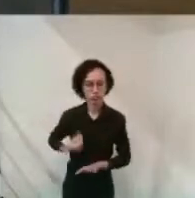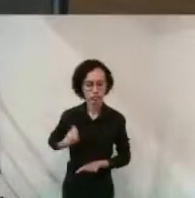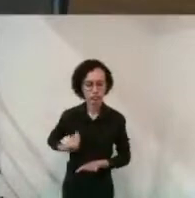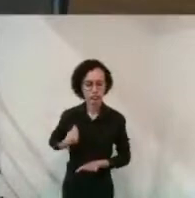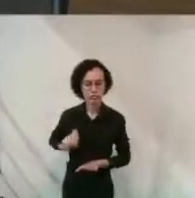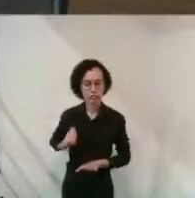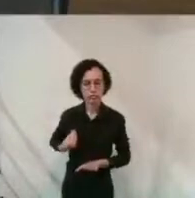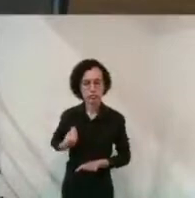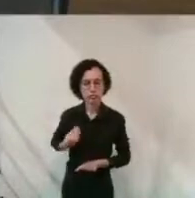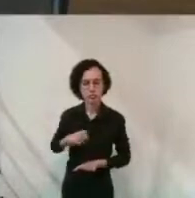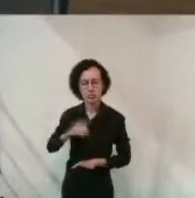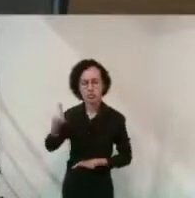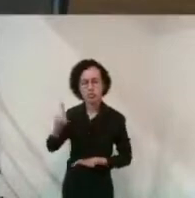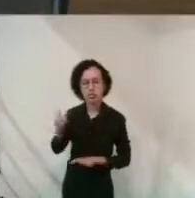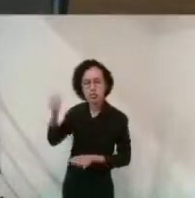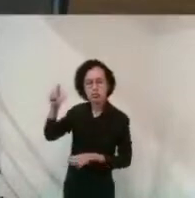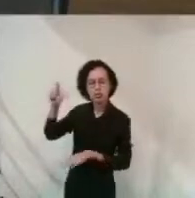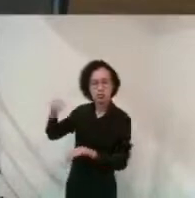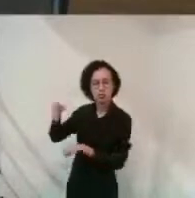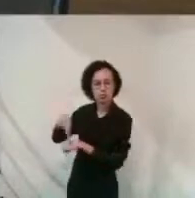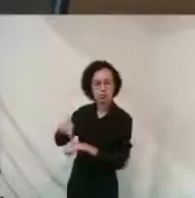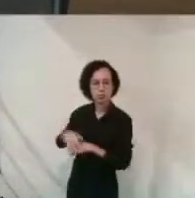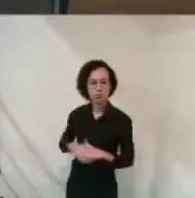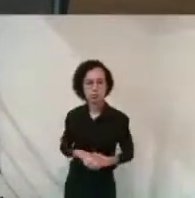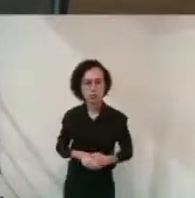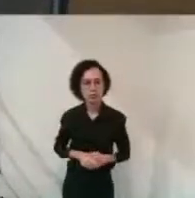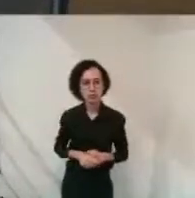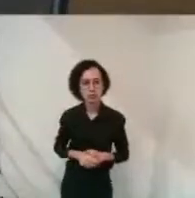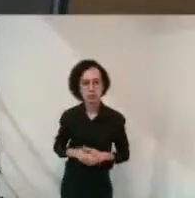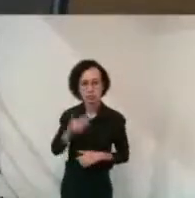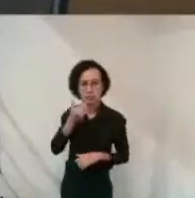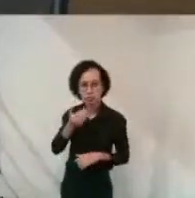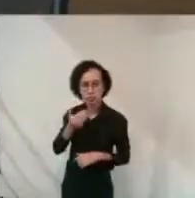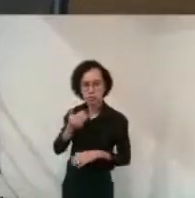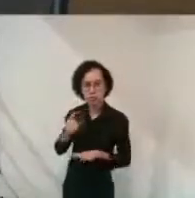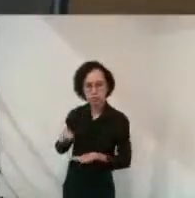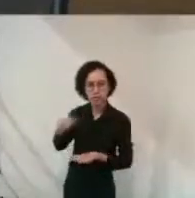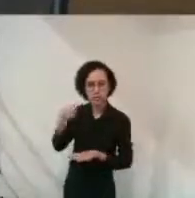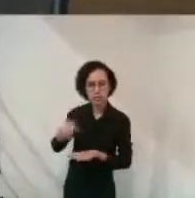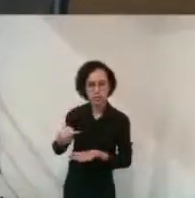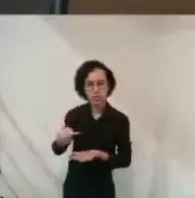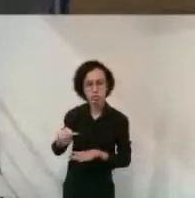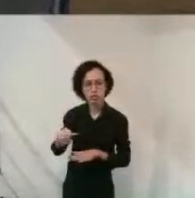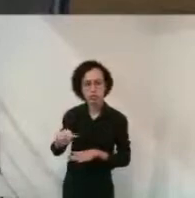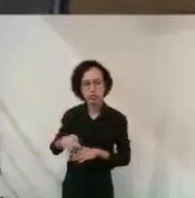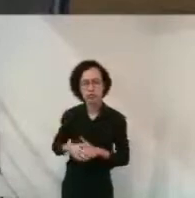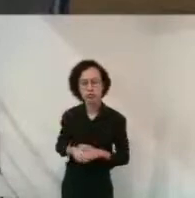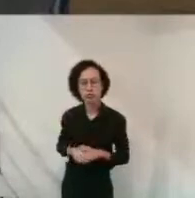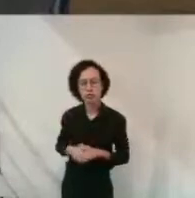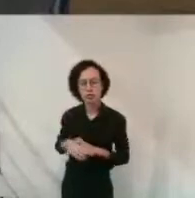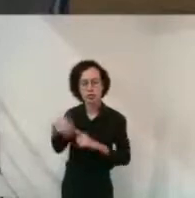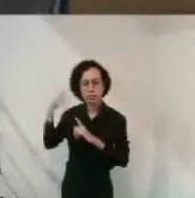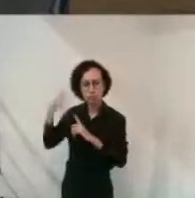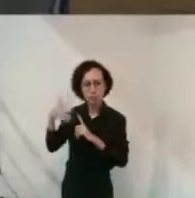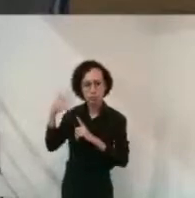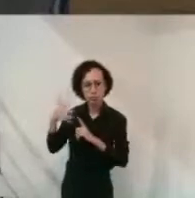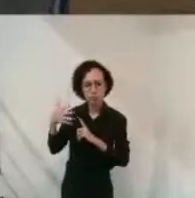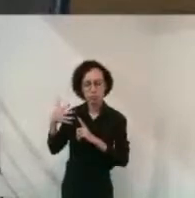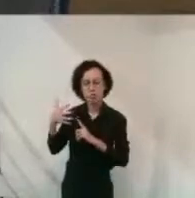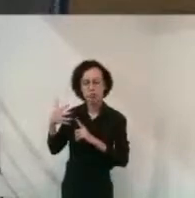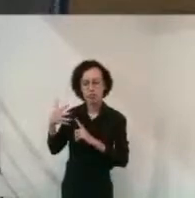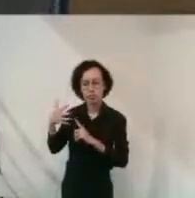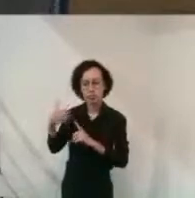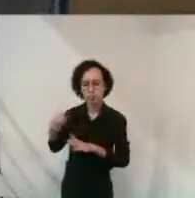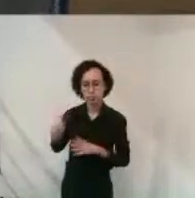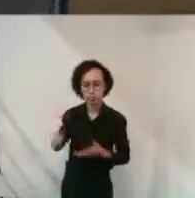ele está na República Dominicana no momento e pediu para que a próxima palestra fosse a dele, em função de algum outro compromisso. Então, eu peço desculpa aos nossos colegas que